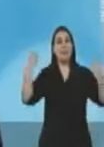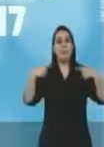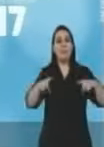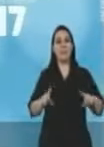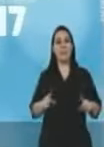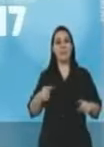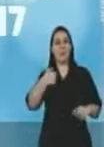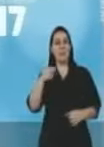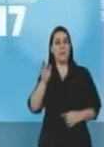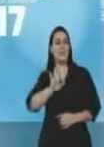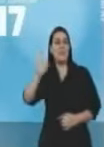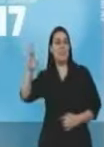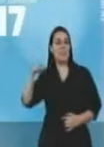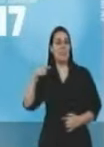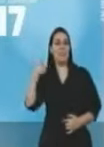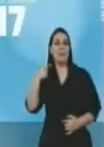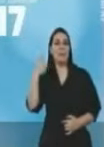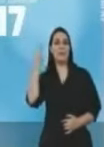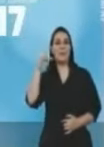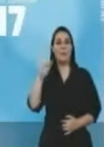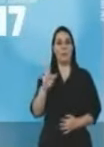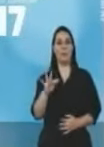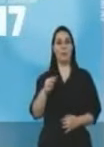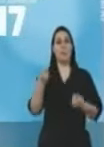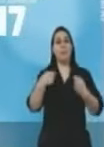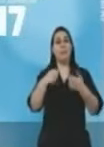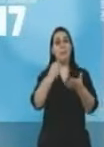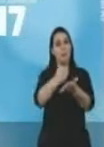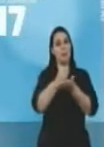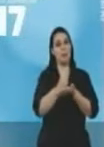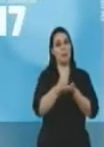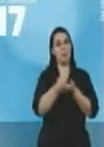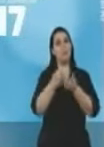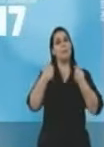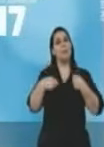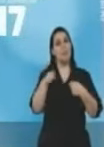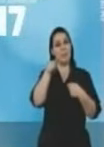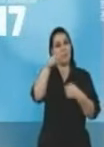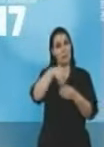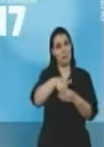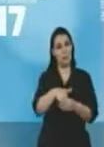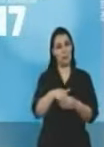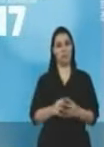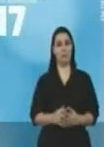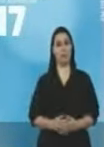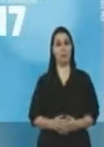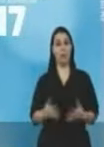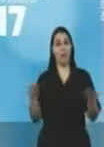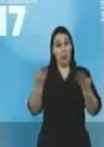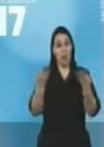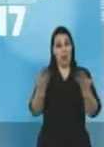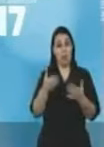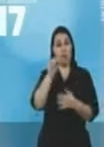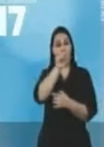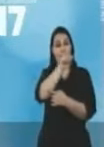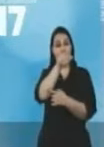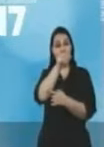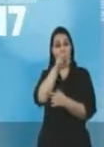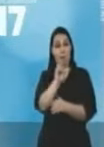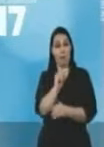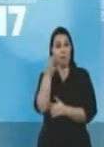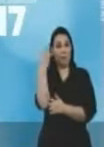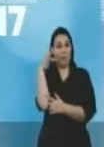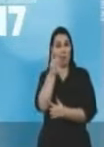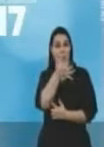desafio. Sou candidato a deputado federal. Preciso do seu apoio, preciso do seu voto. Agora é amar o